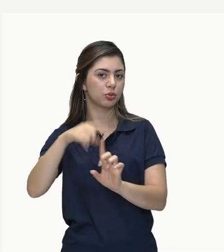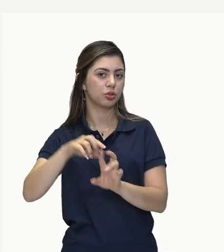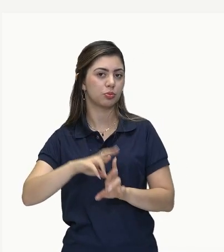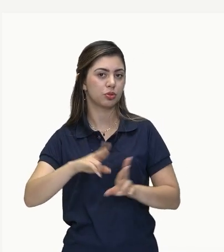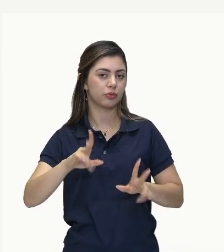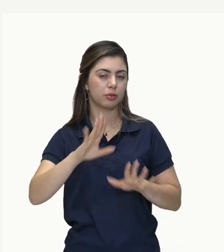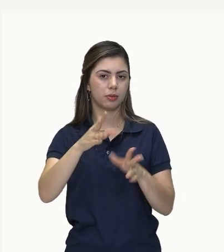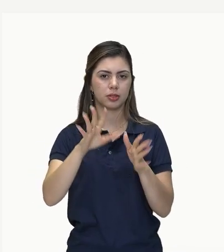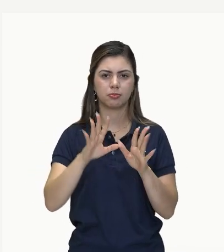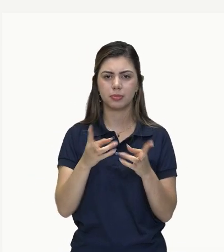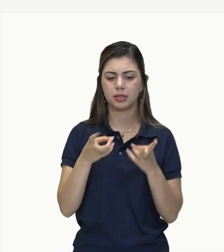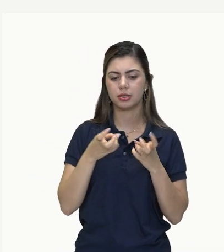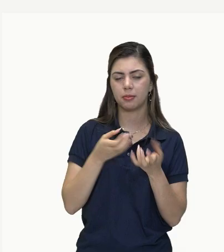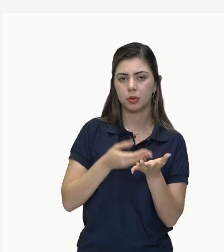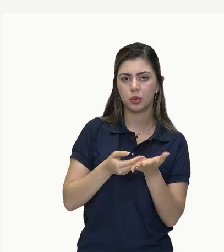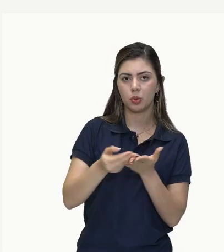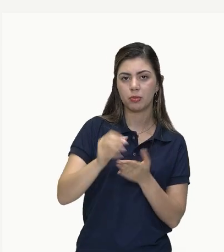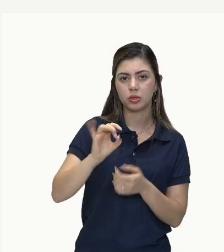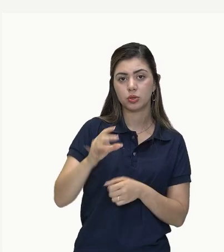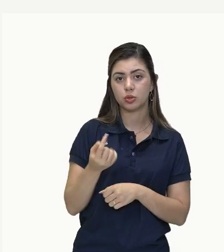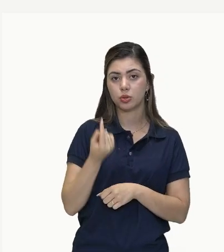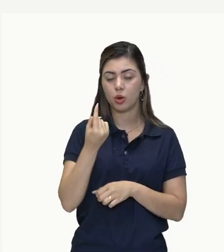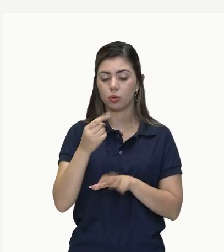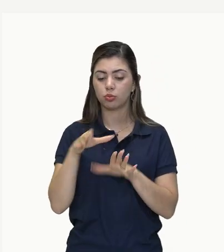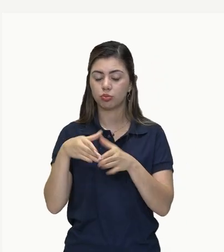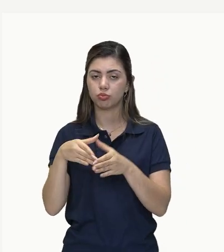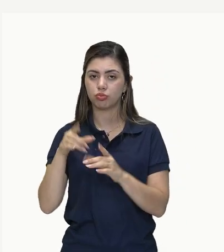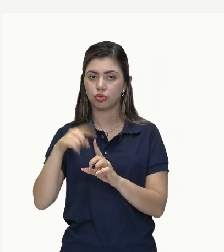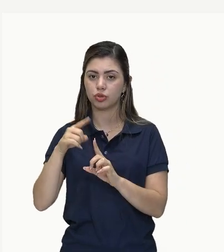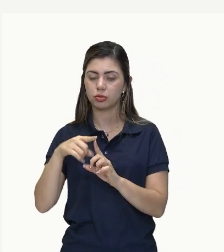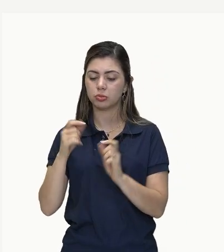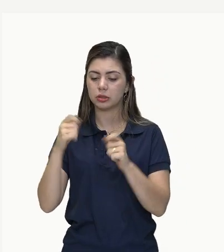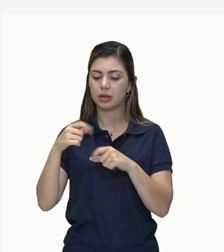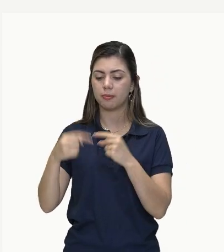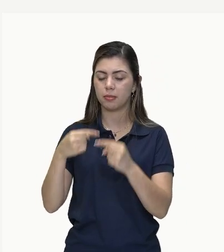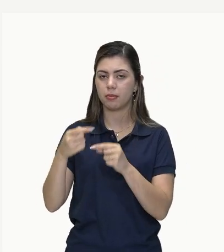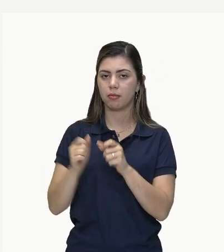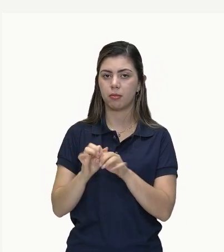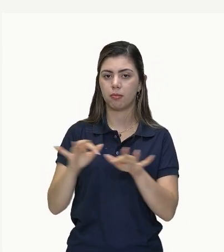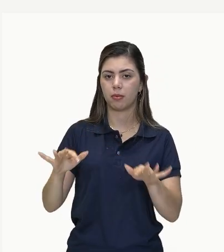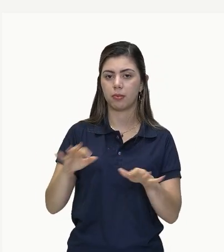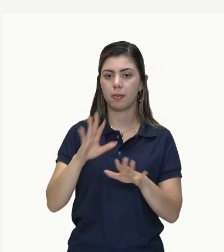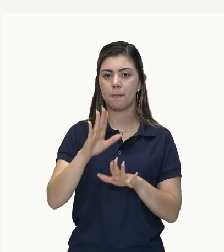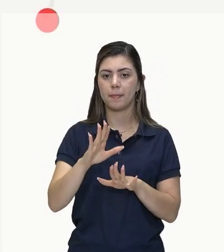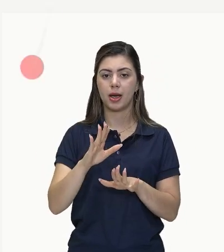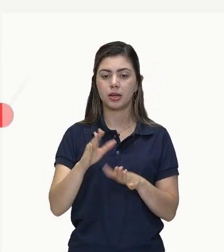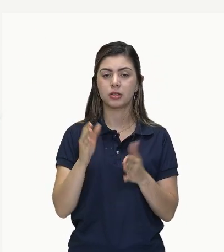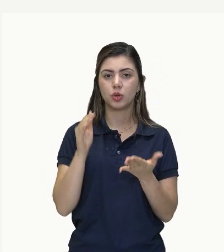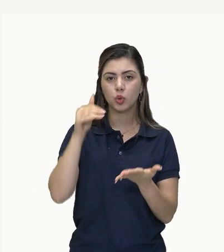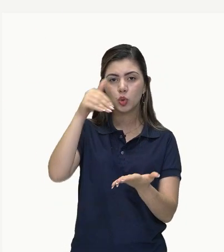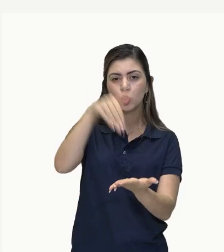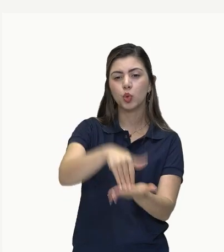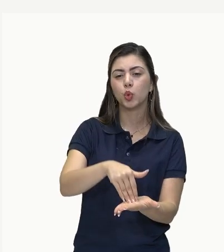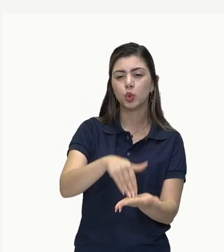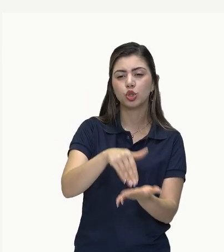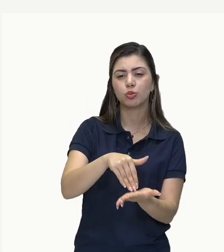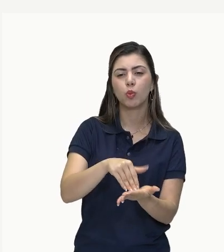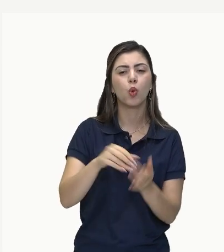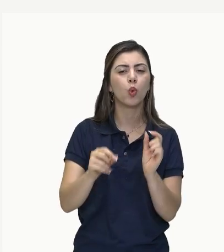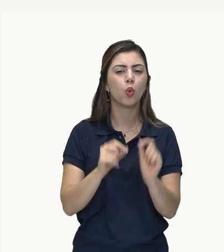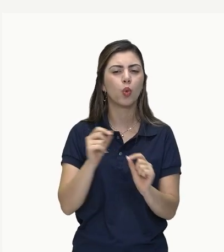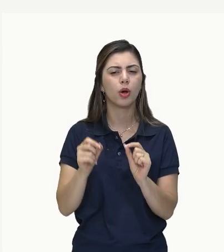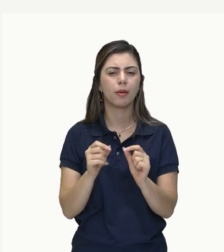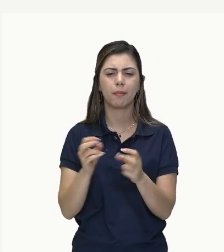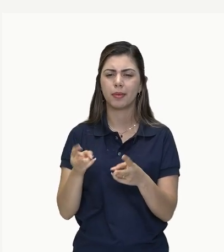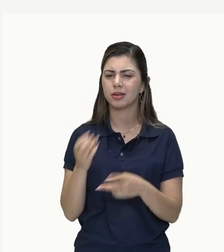somente uma população com uma única espécie que conseguiam cruzar e gerar descendentes férteis. No final do processo, eu